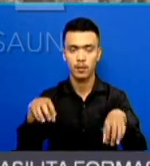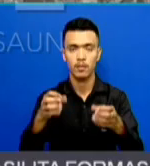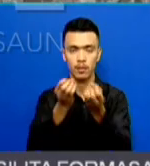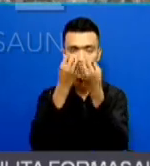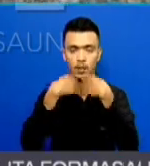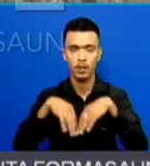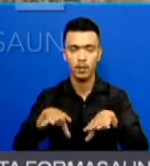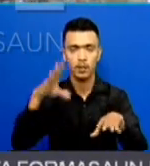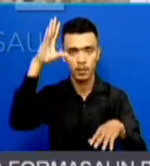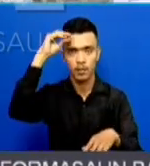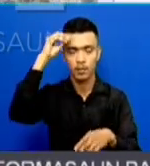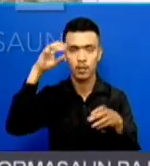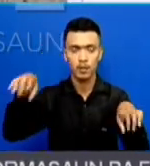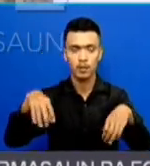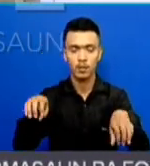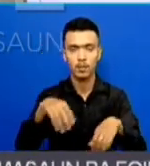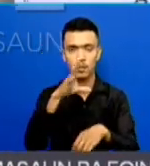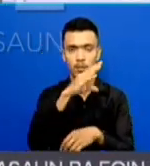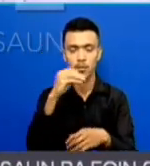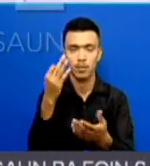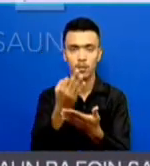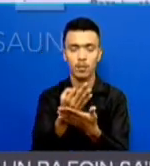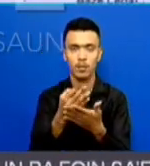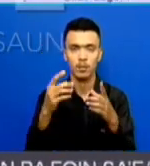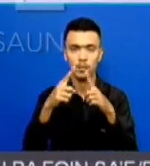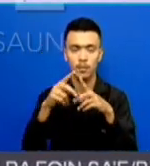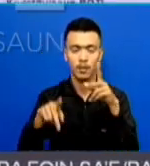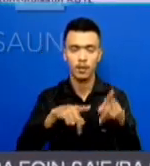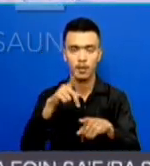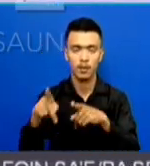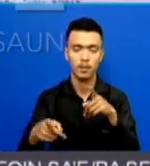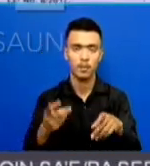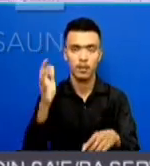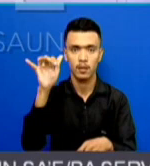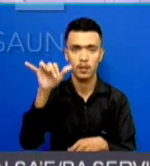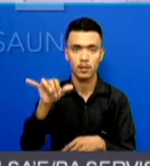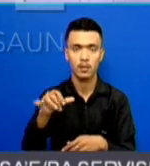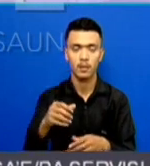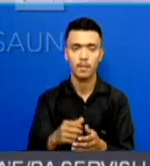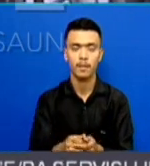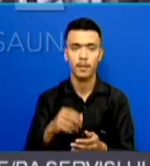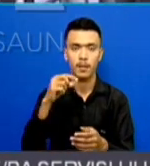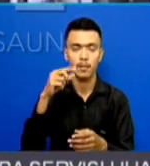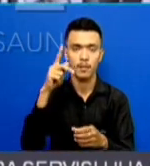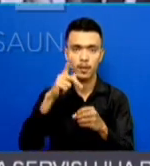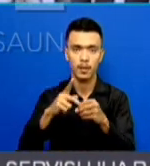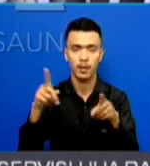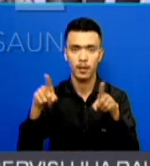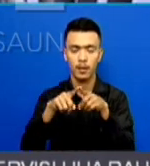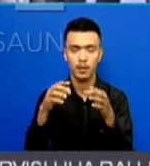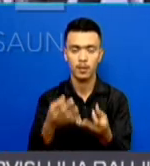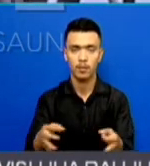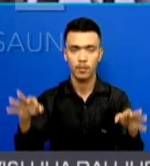tasimane serviço operacional no mos subsídio ba entidade relevante. Questão negociação Greater Sunrise anessa em